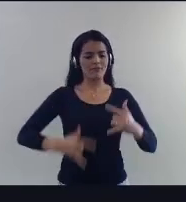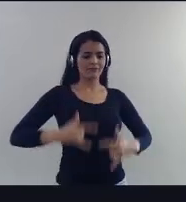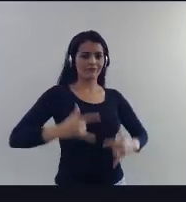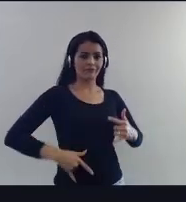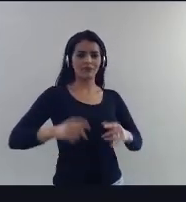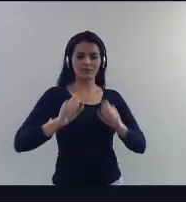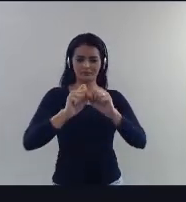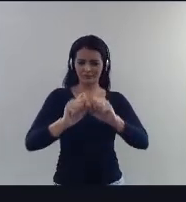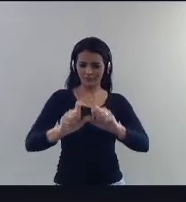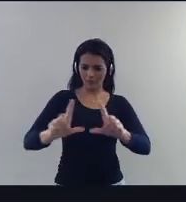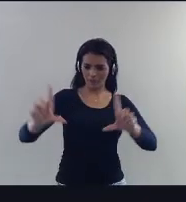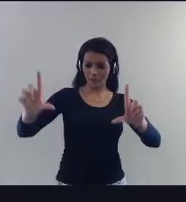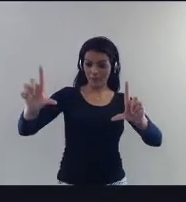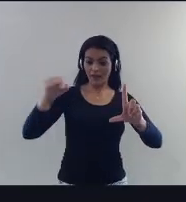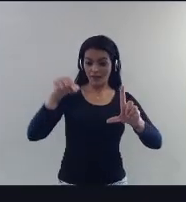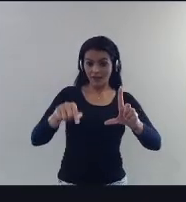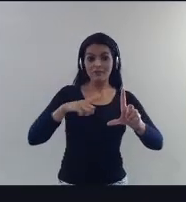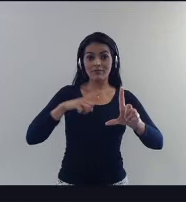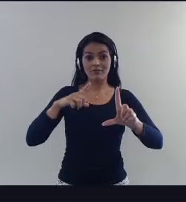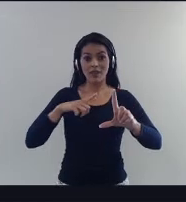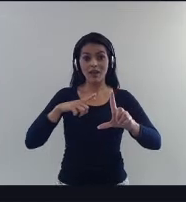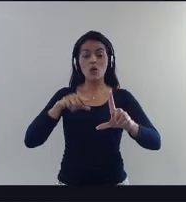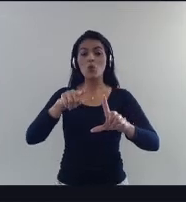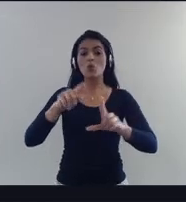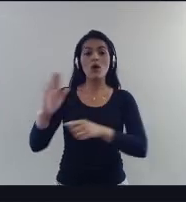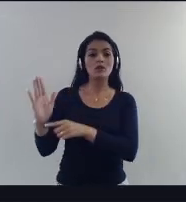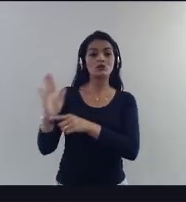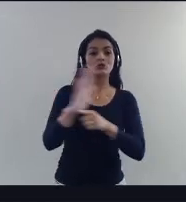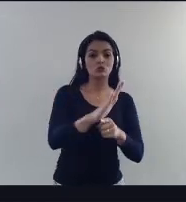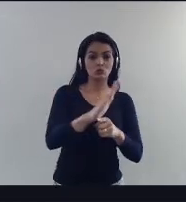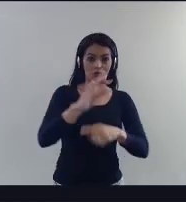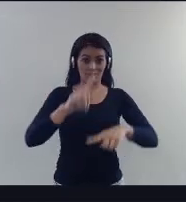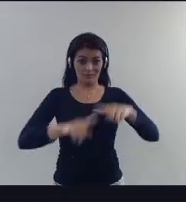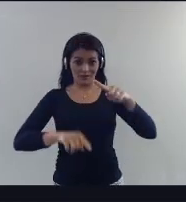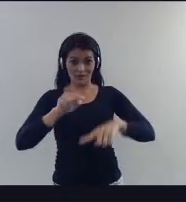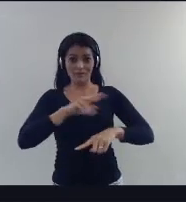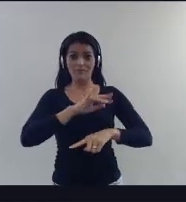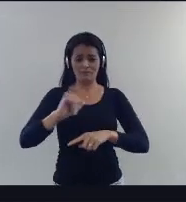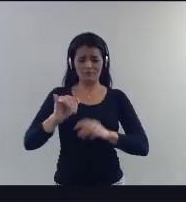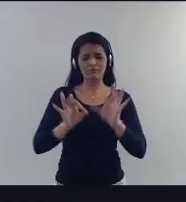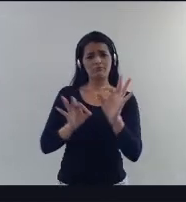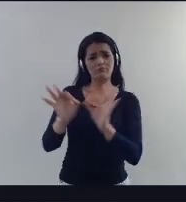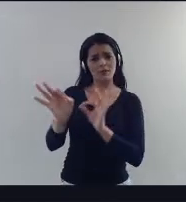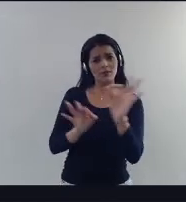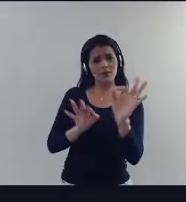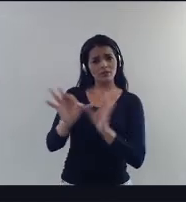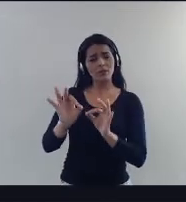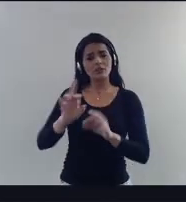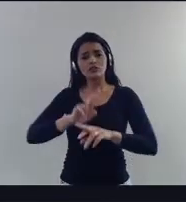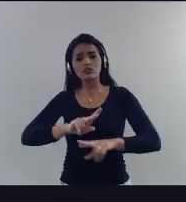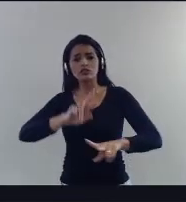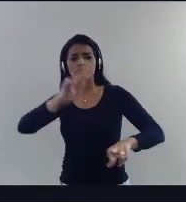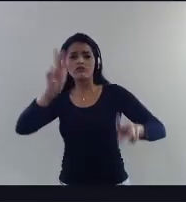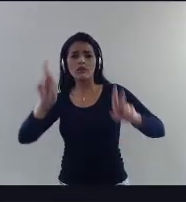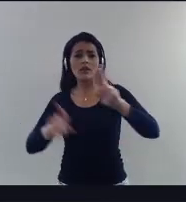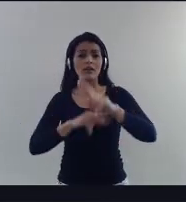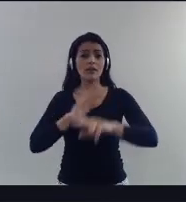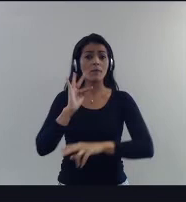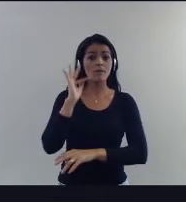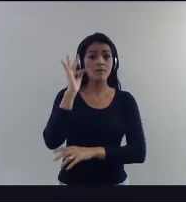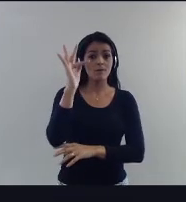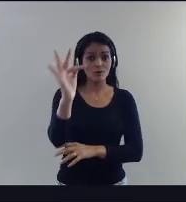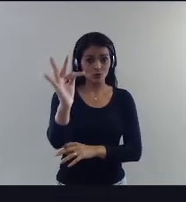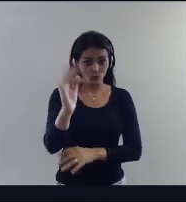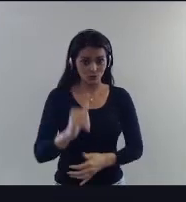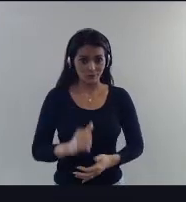lá uma ferramenta em que vocês podem planejar os diferentes futuros e como responder